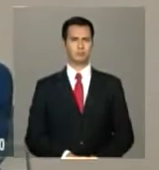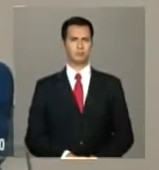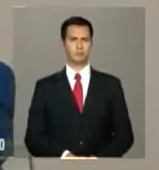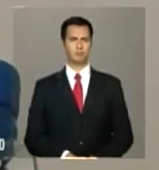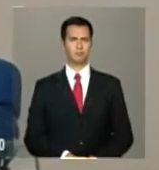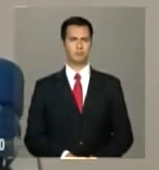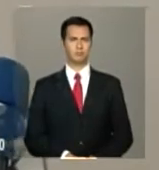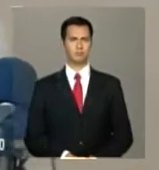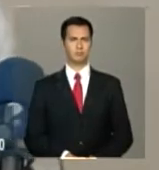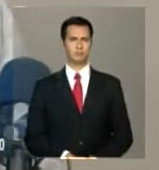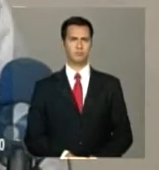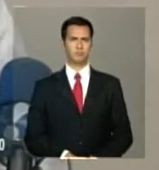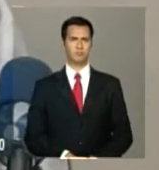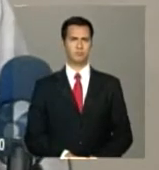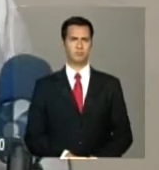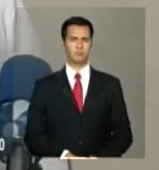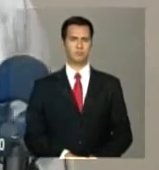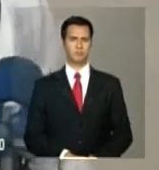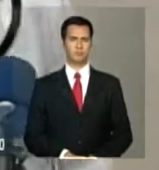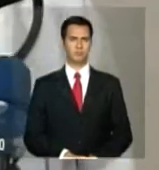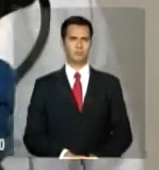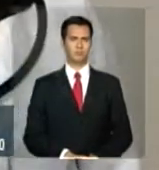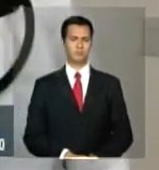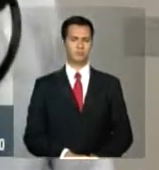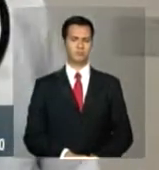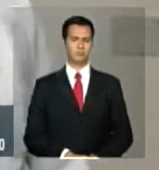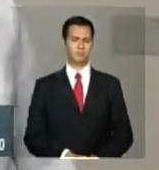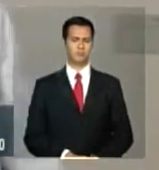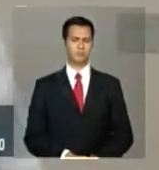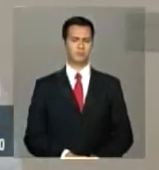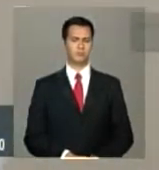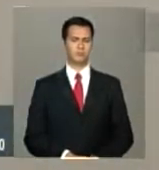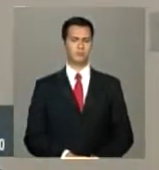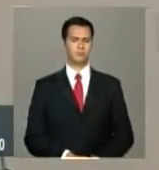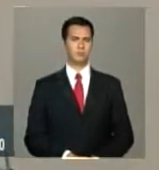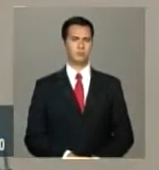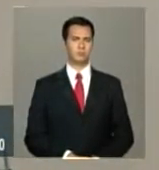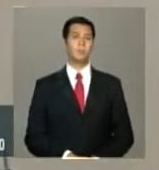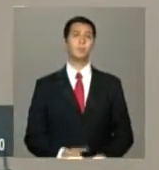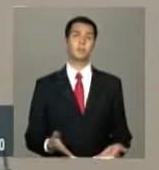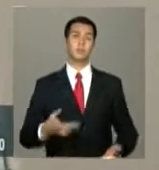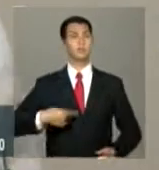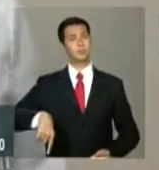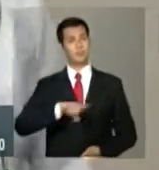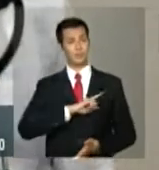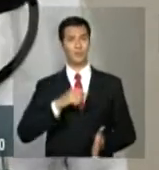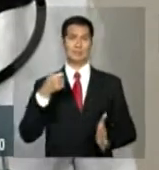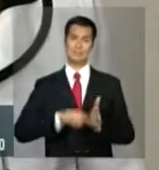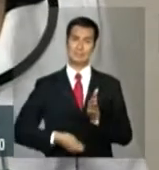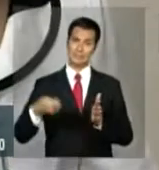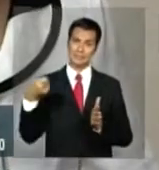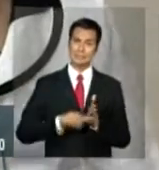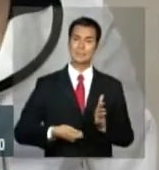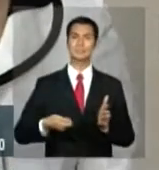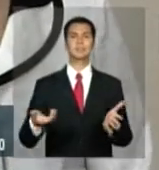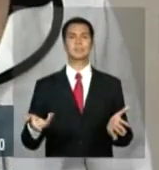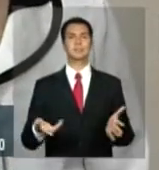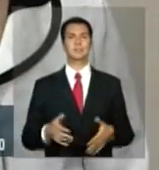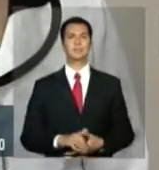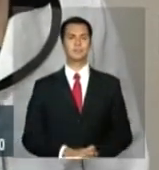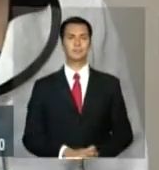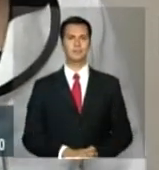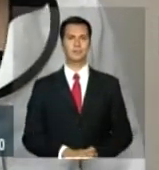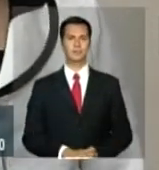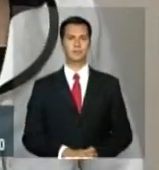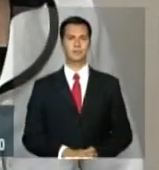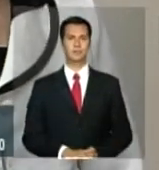insistindo nessa coisa, pelo menos um ano que eu me lembro. É. A gente insiste. Agora,